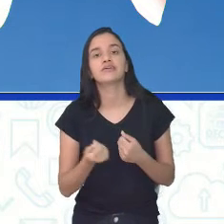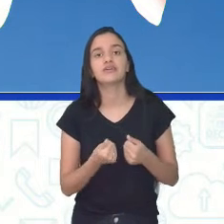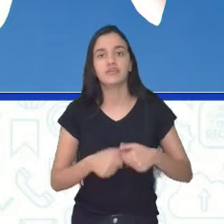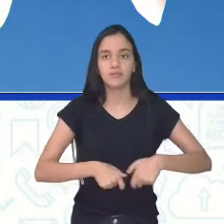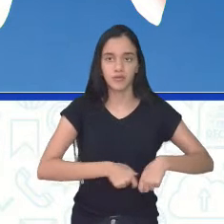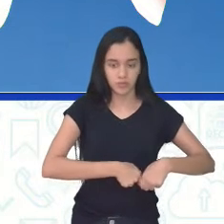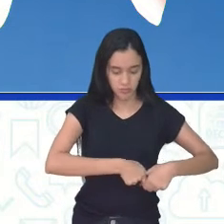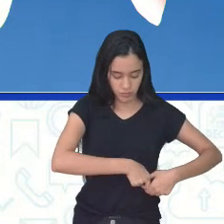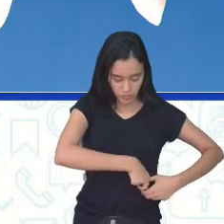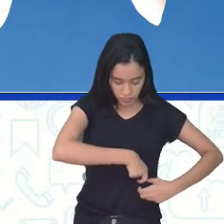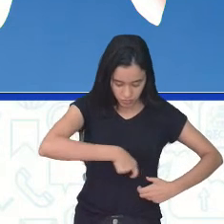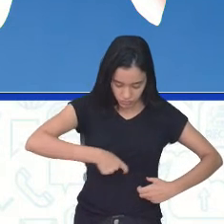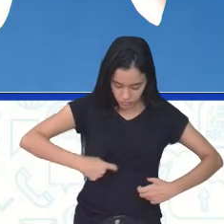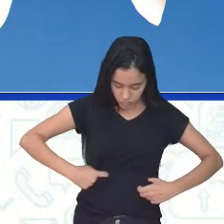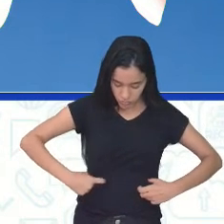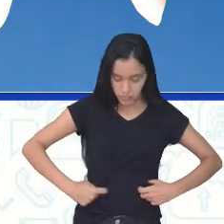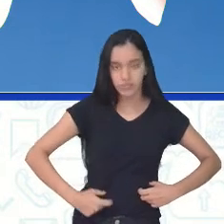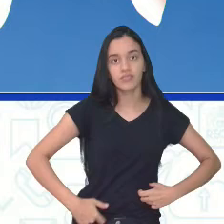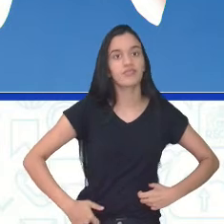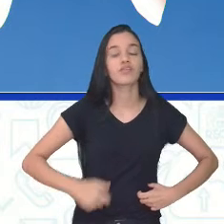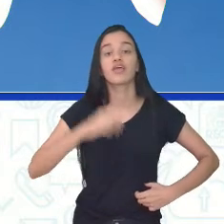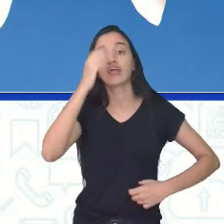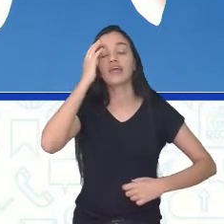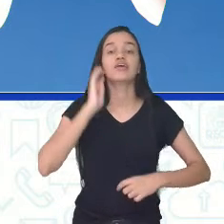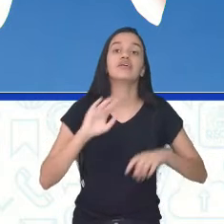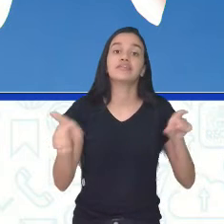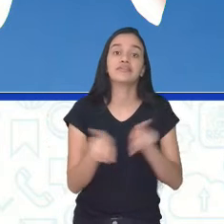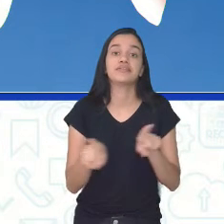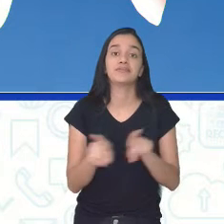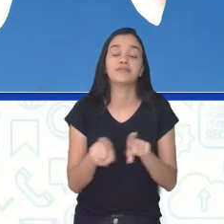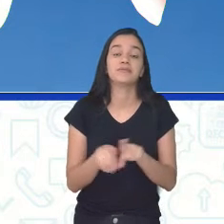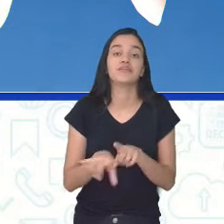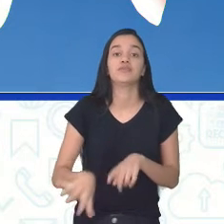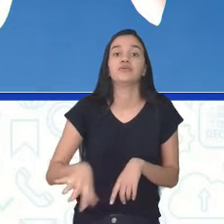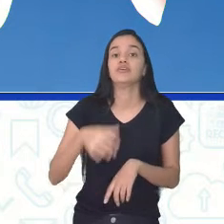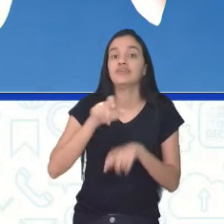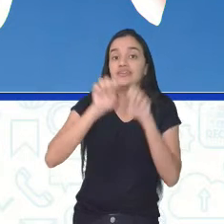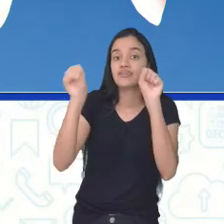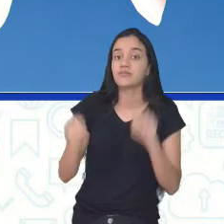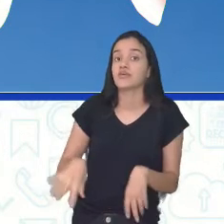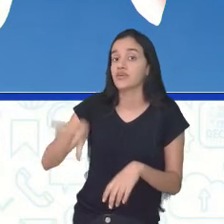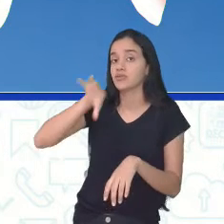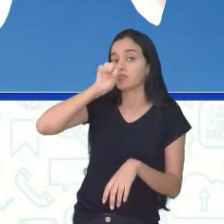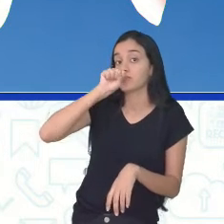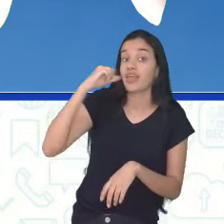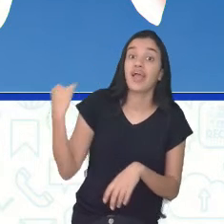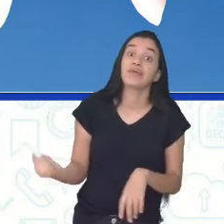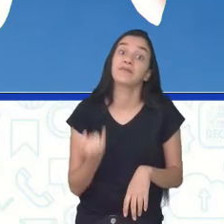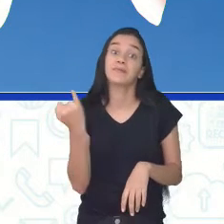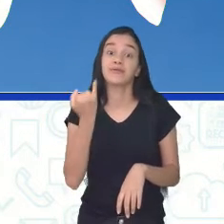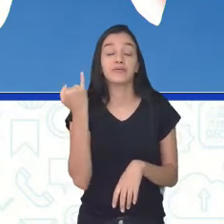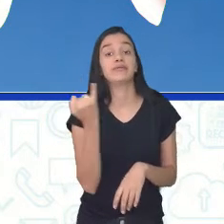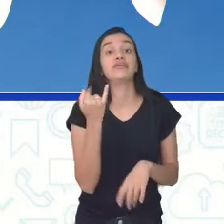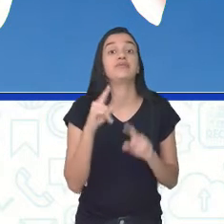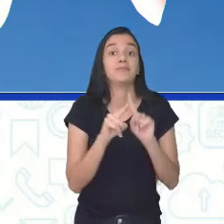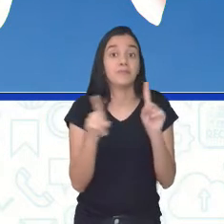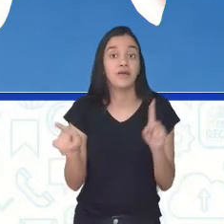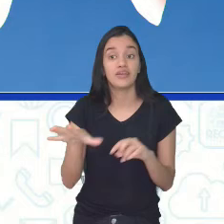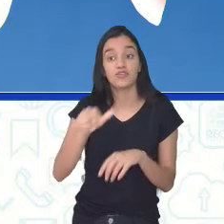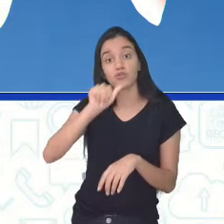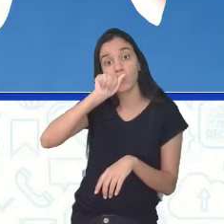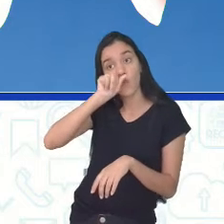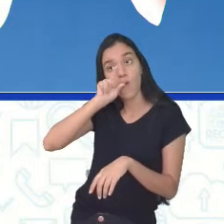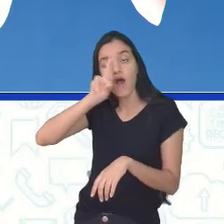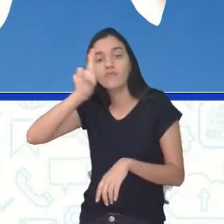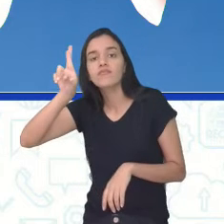digestório, o alimento passa por um tubo, que também, lá no sistema respiratório, ele vai ser importante, só que para passar o ar. Então, a gente